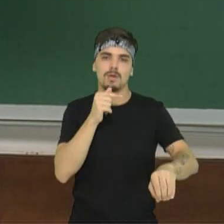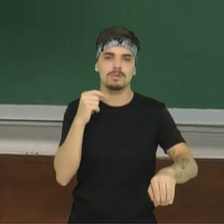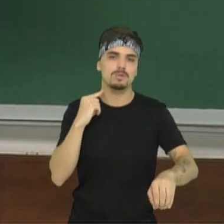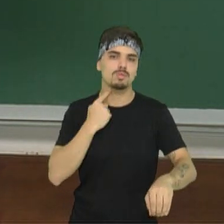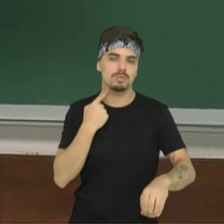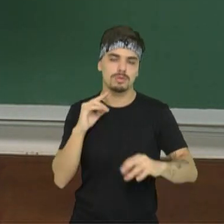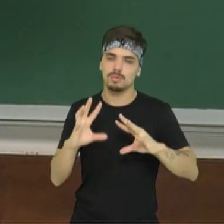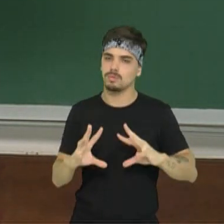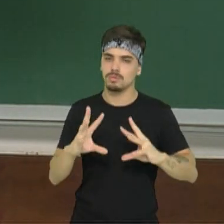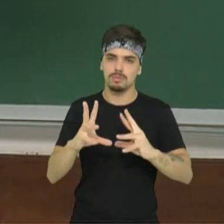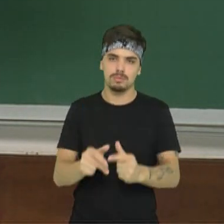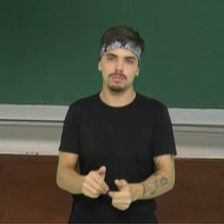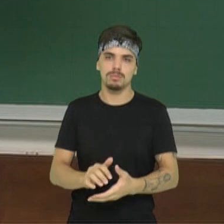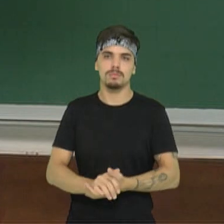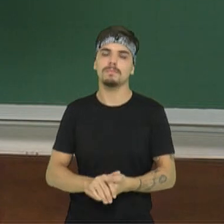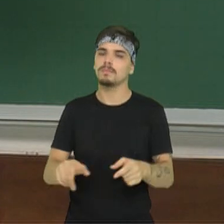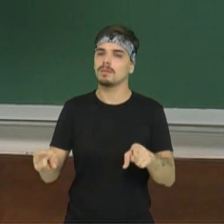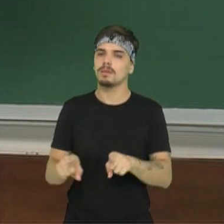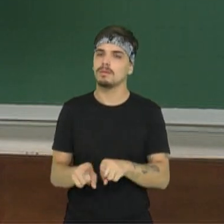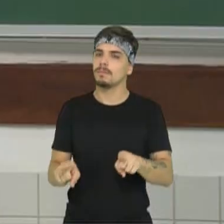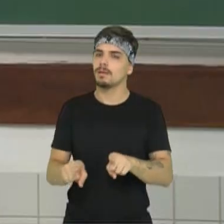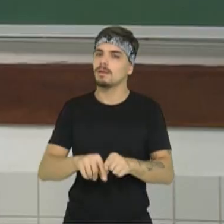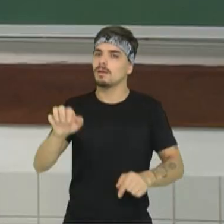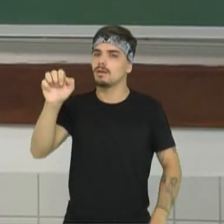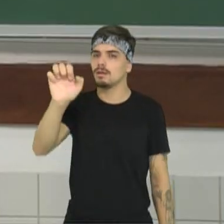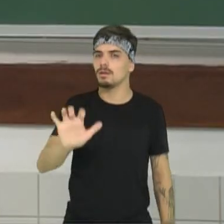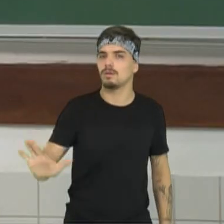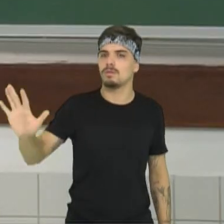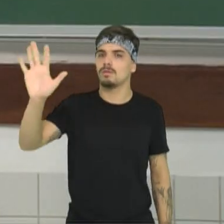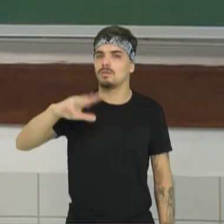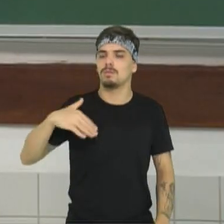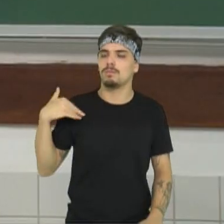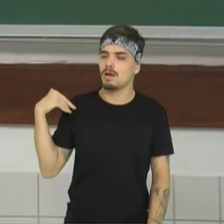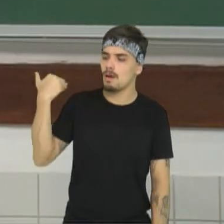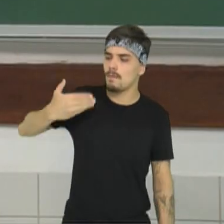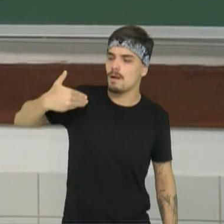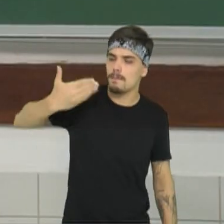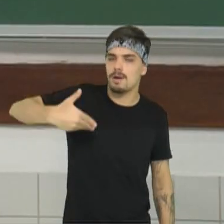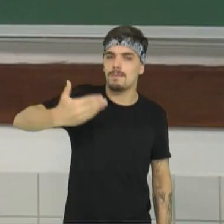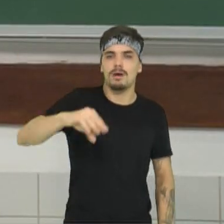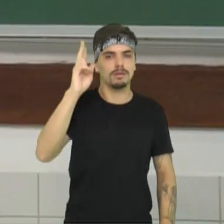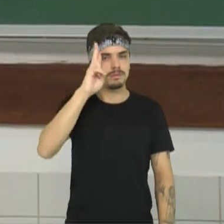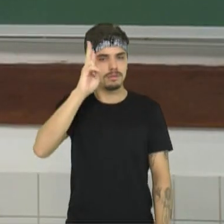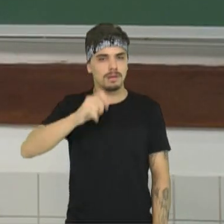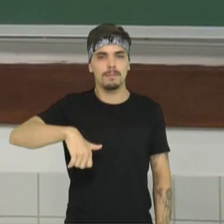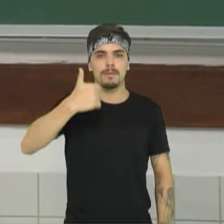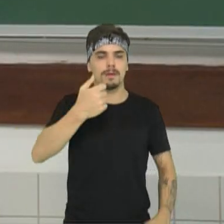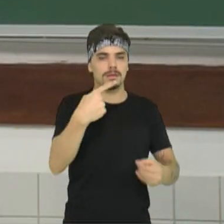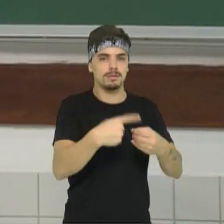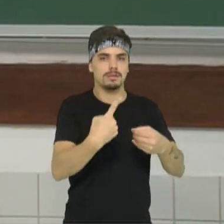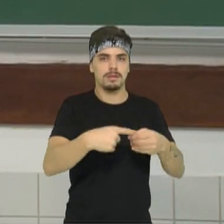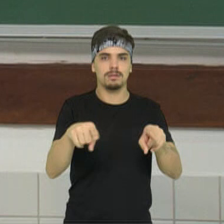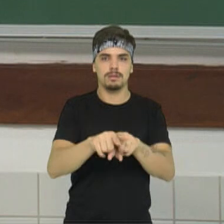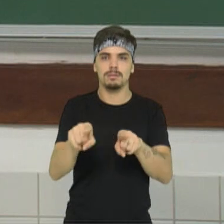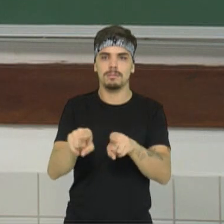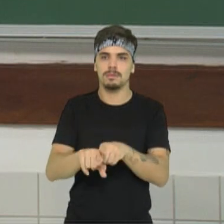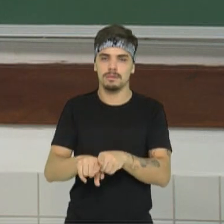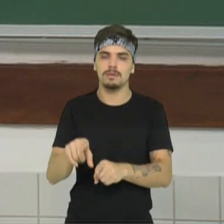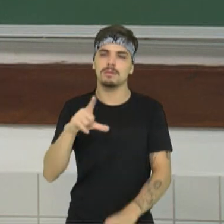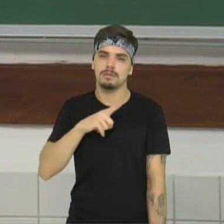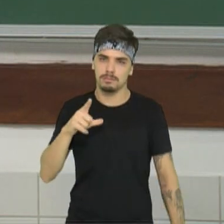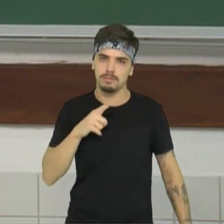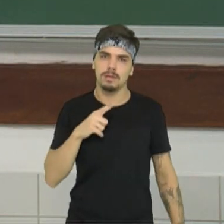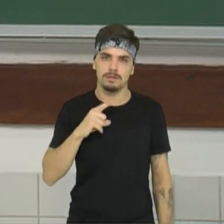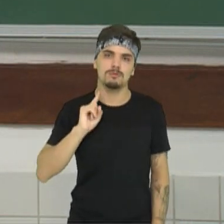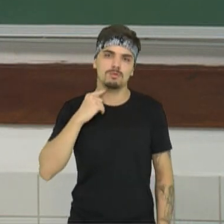oferecidos. A Europa vem, ao longo da sua história, lá das primeiras cidades, né, da Revolução Industrial, cidades